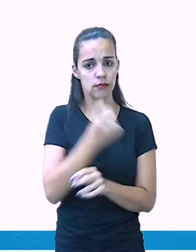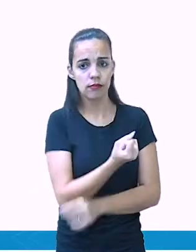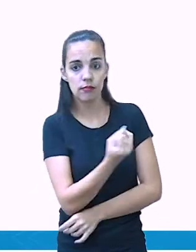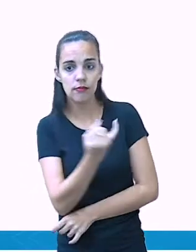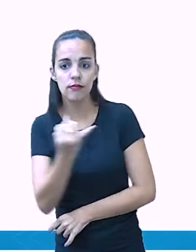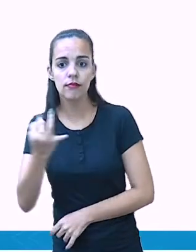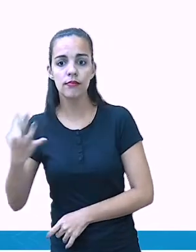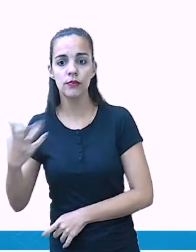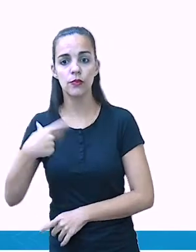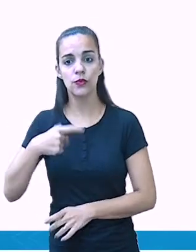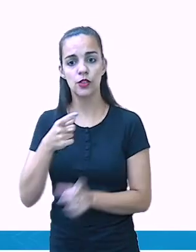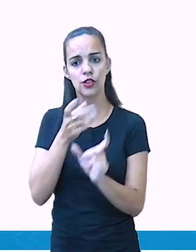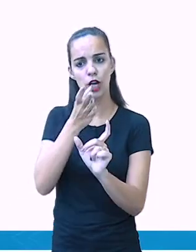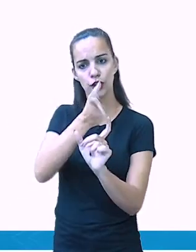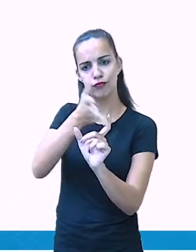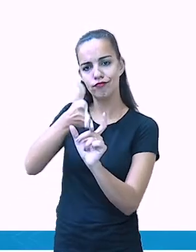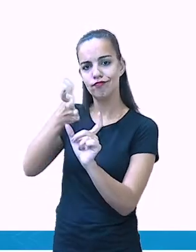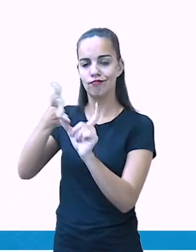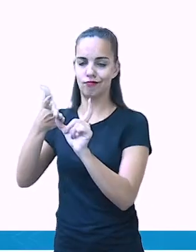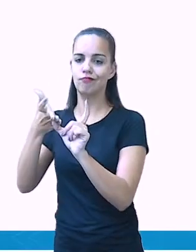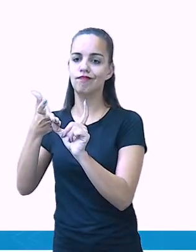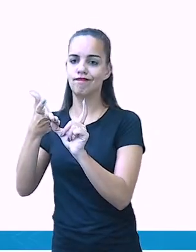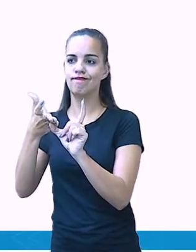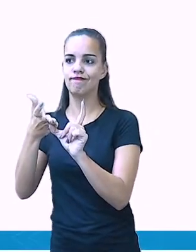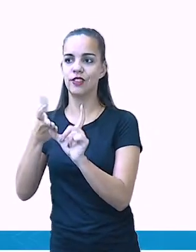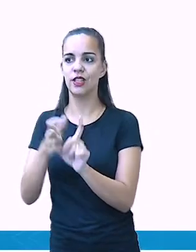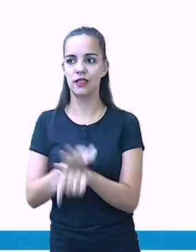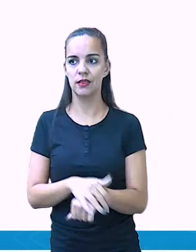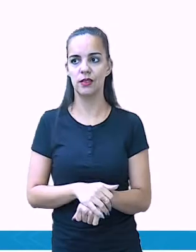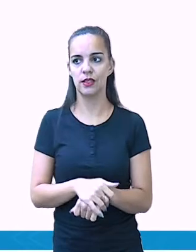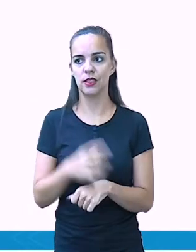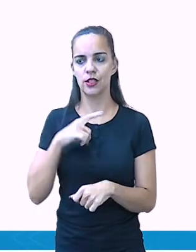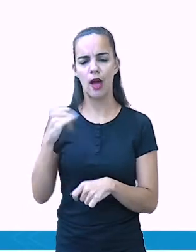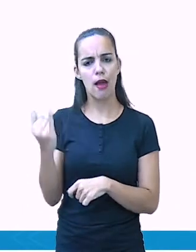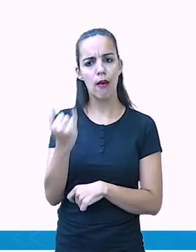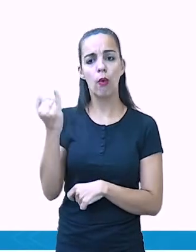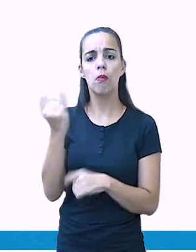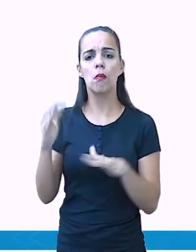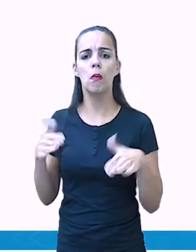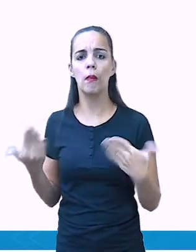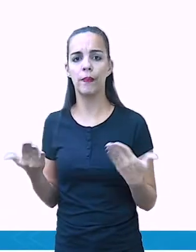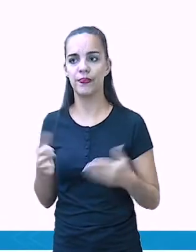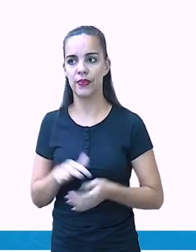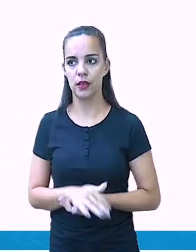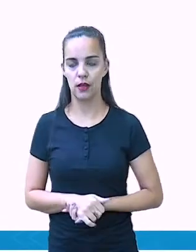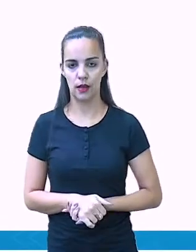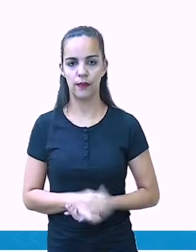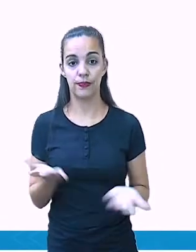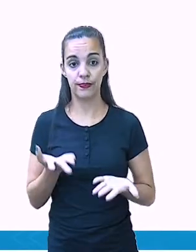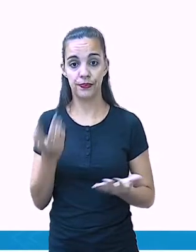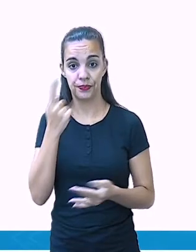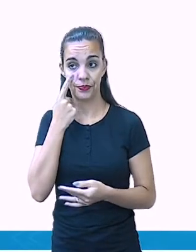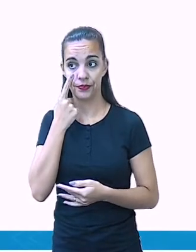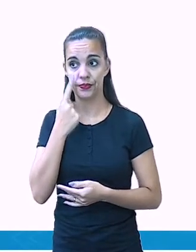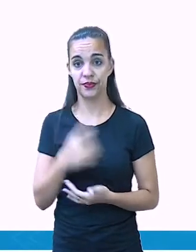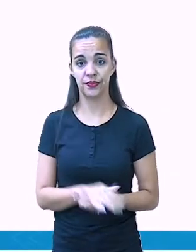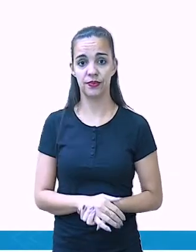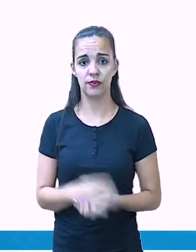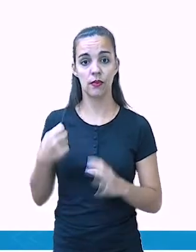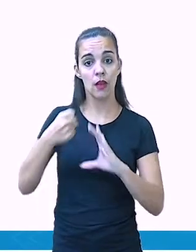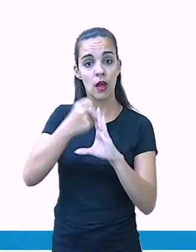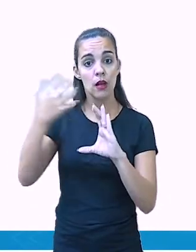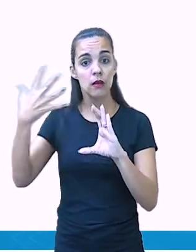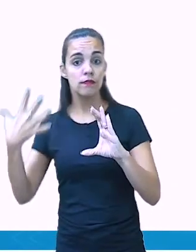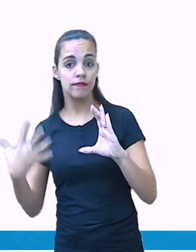que identificar o número de sílabas? Qual é a importância? Então, vamos agora. A classificação